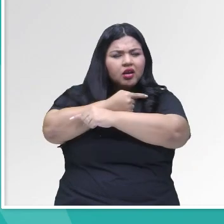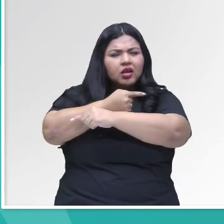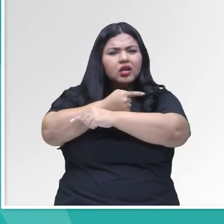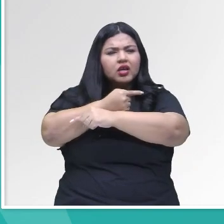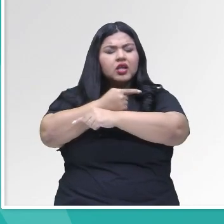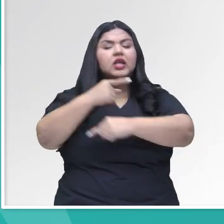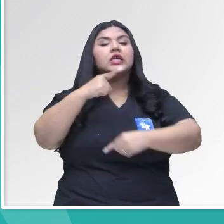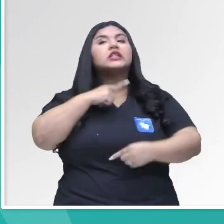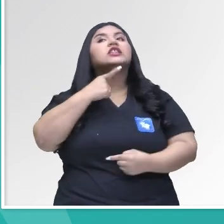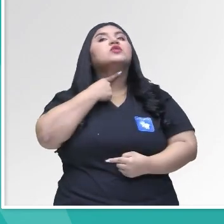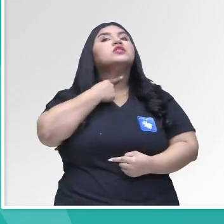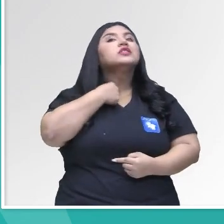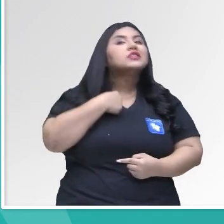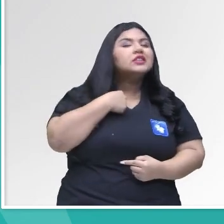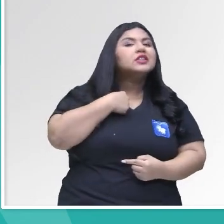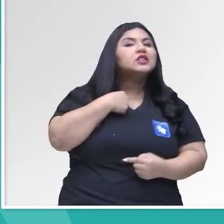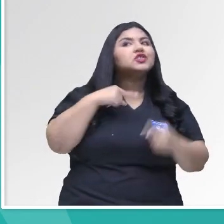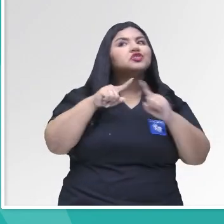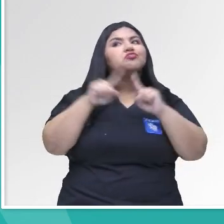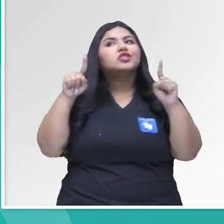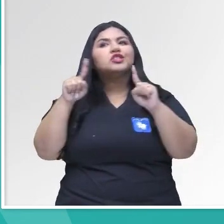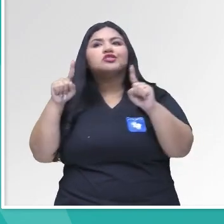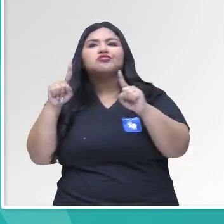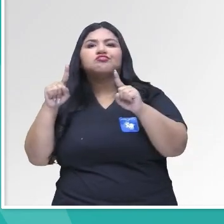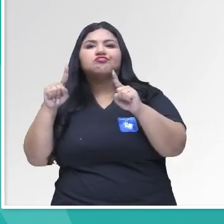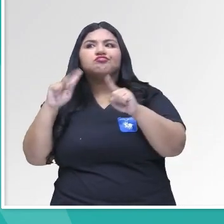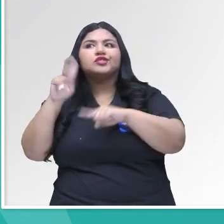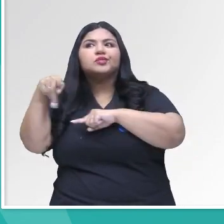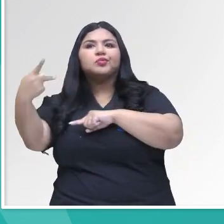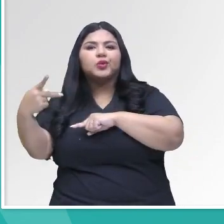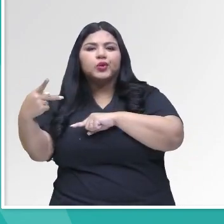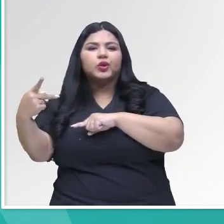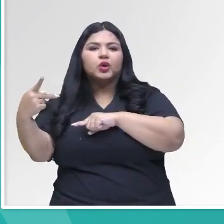um desejo e olha a ideia contrária depois, mas nem sempre isso é possível.